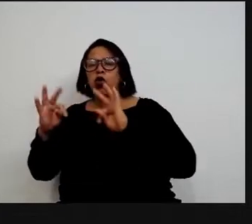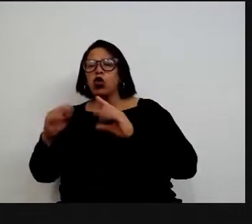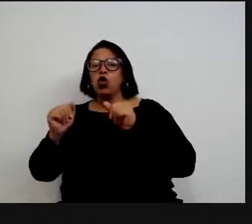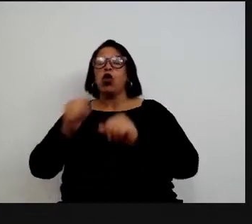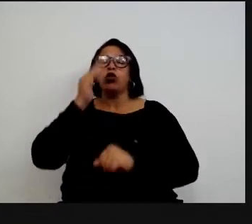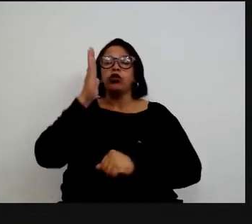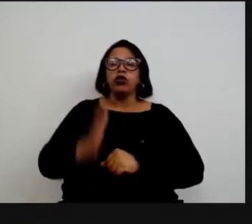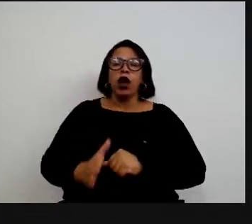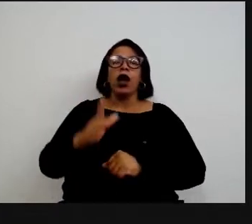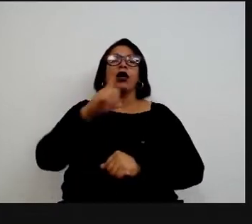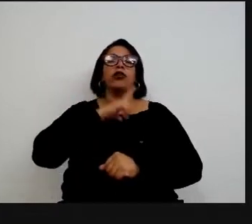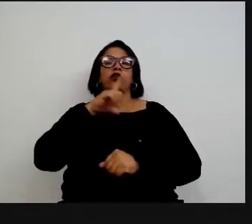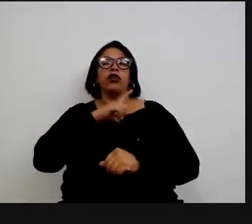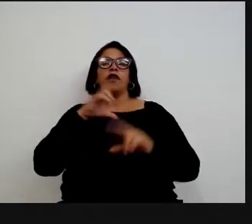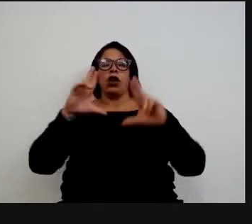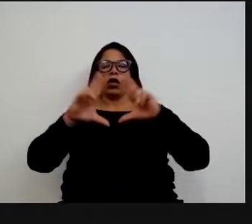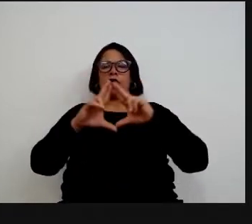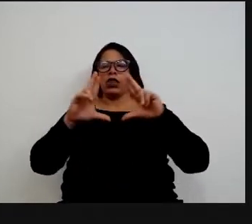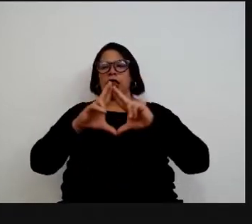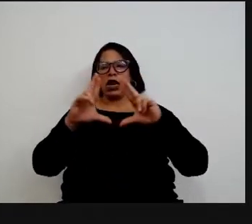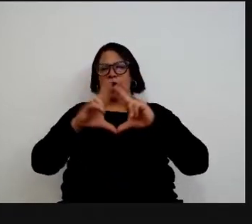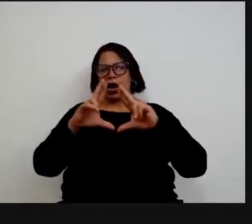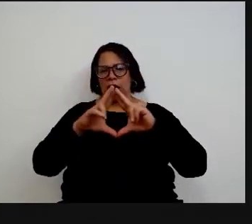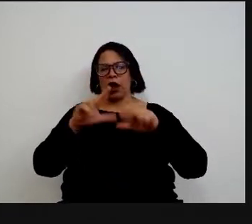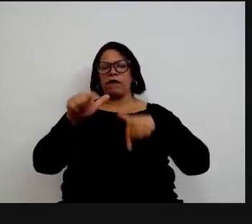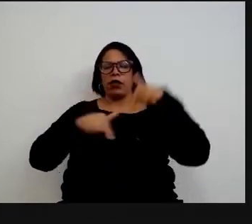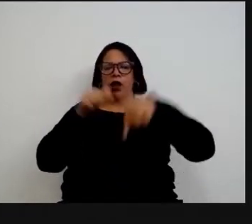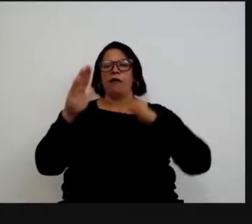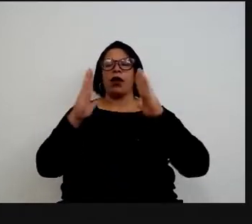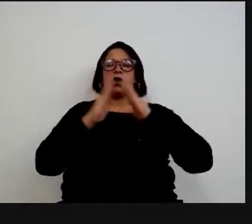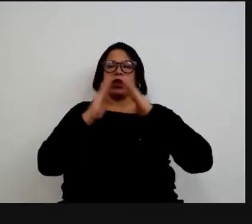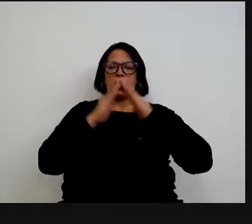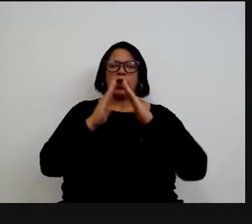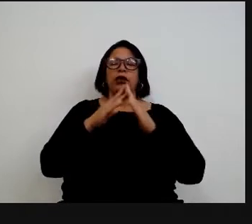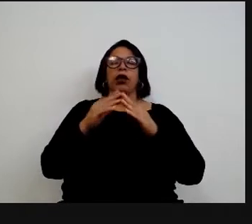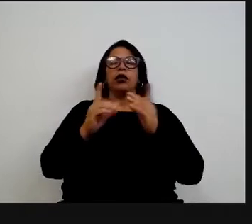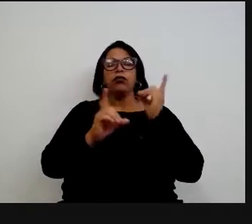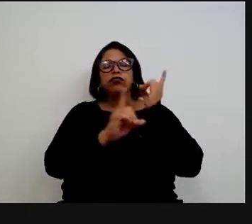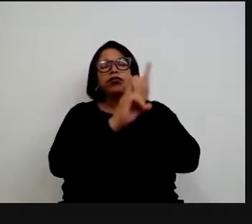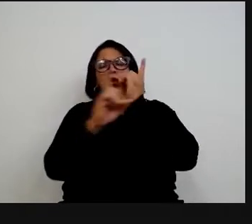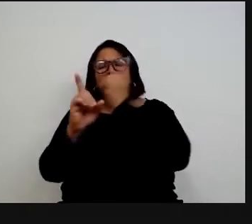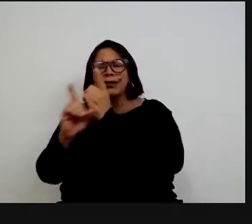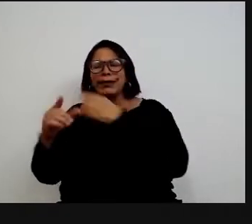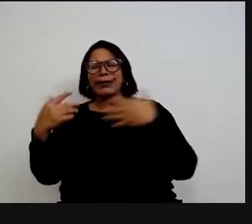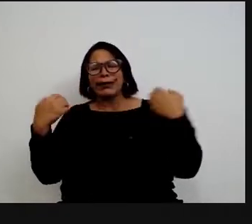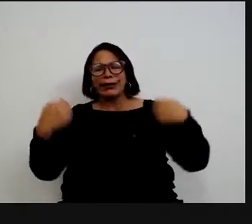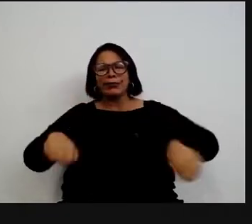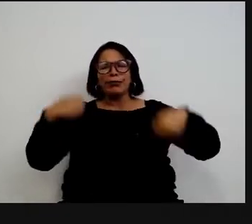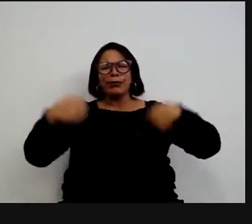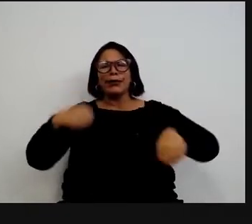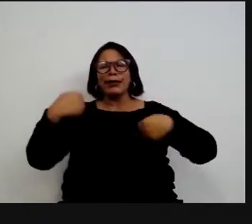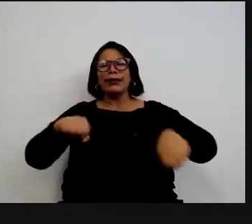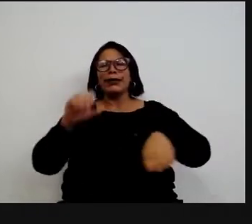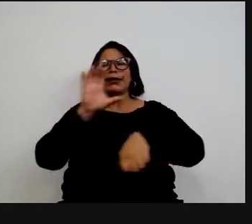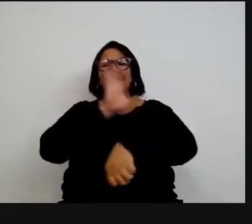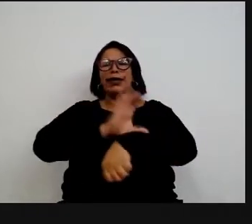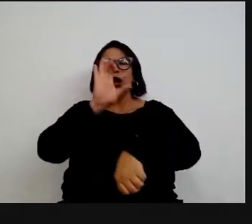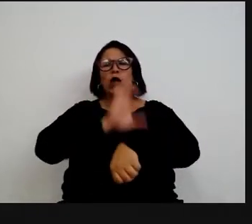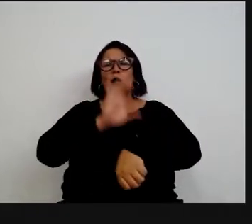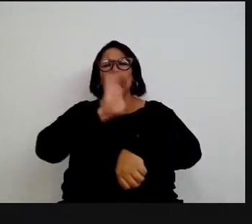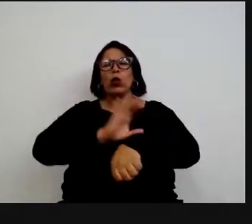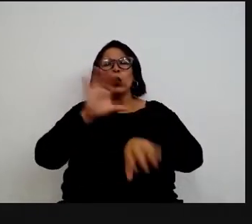todo mundo tinha... está. Aí nós começamos também a identificar os déficits de capacitação na própria